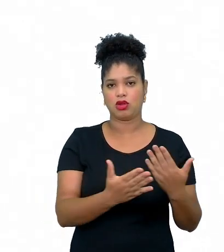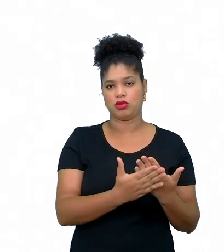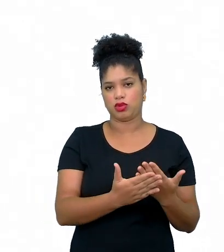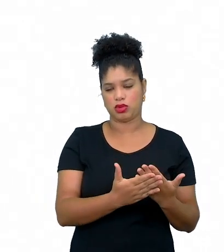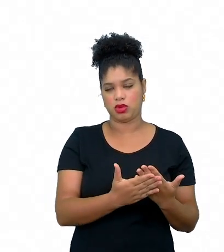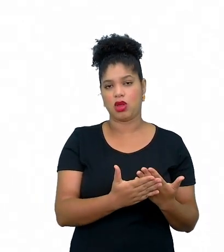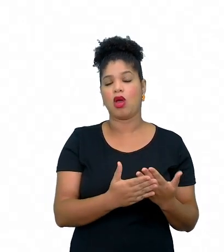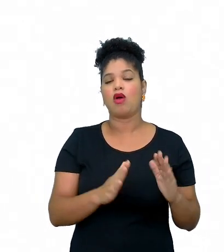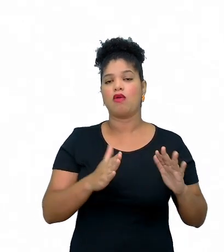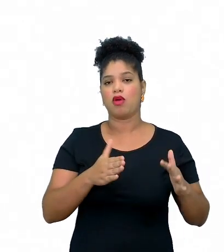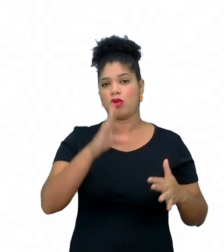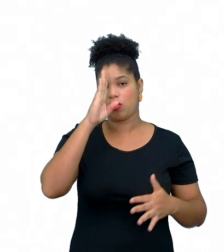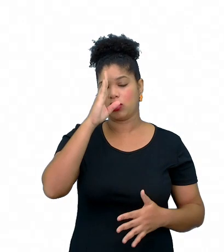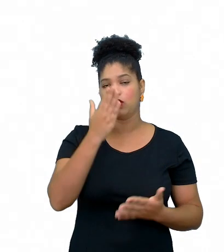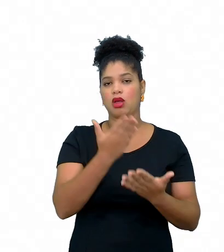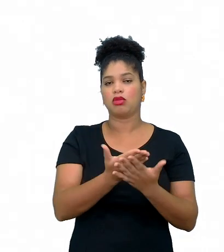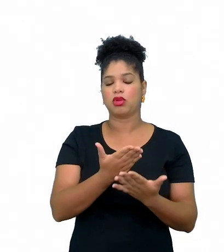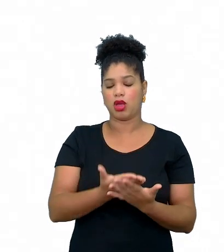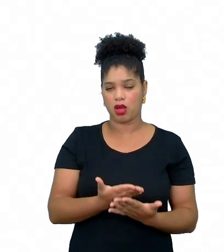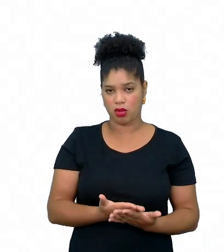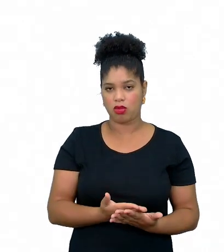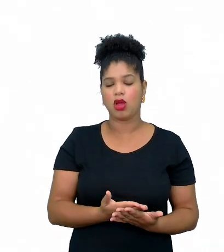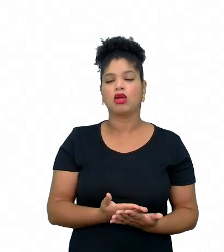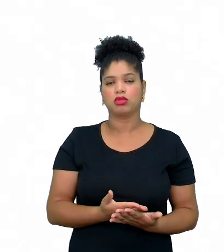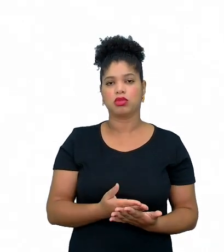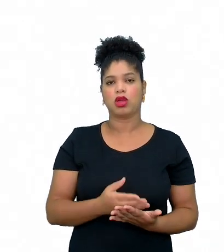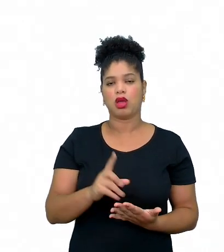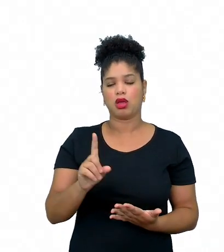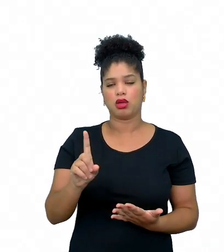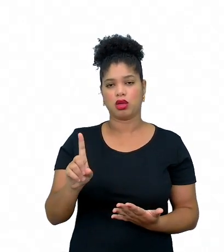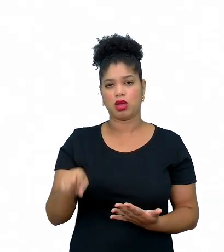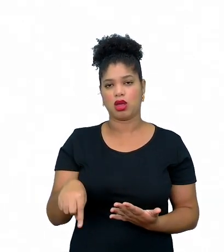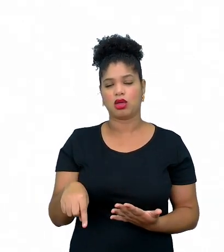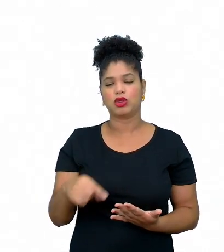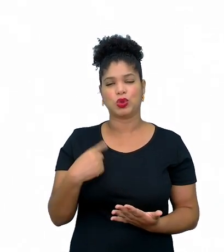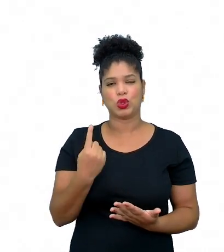foco da aula em si, da aula discutida, da aula